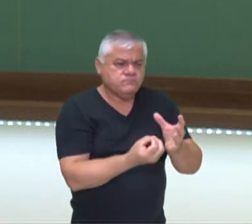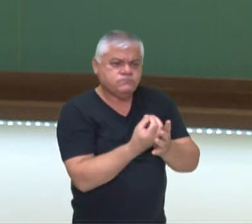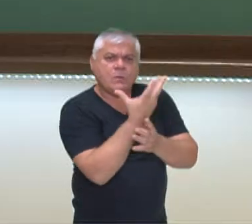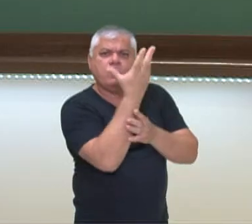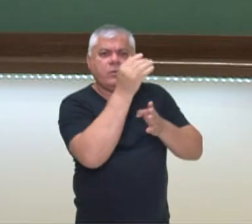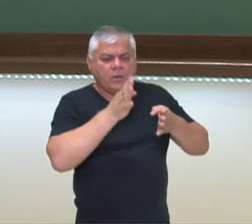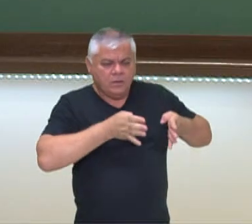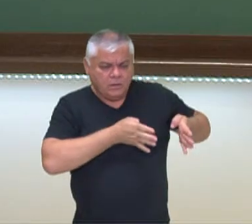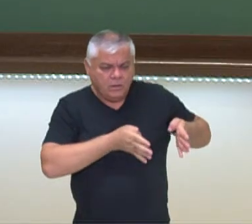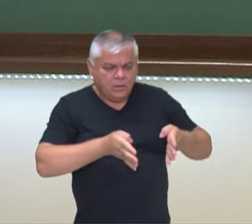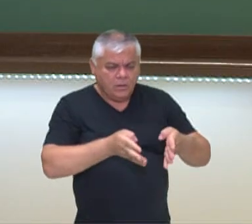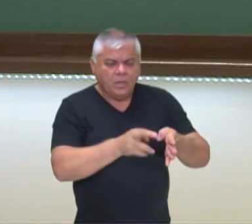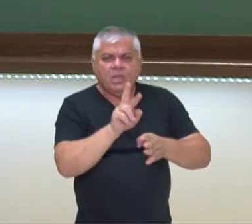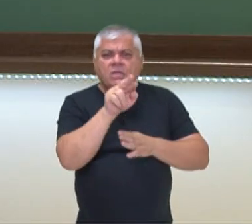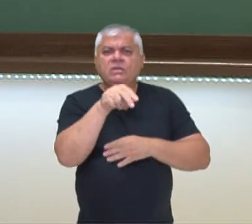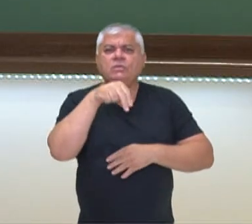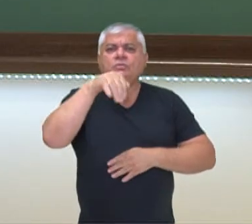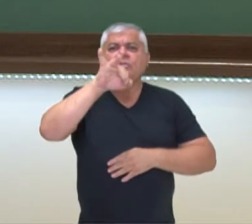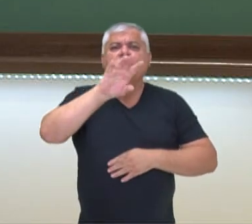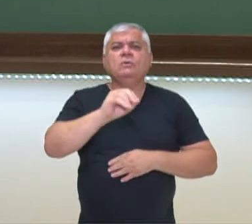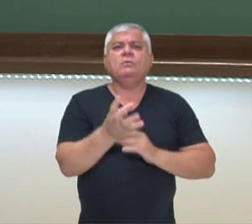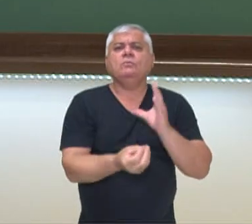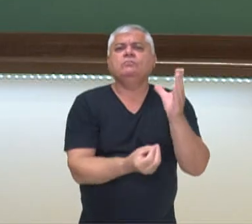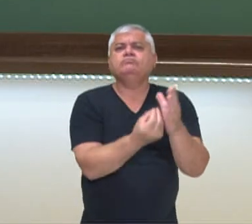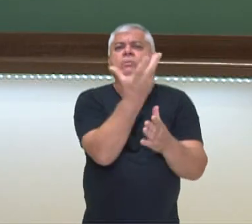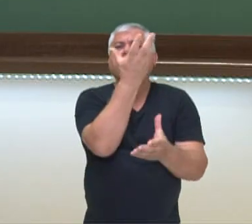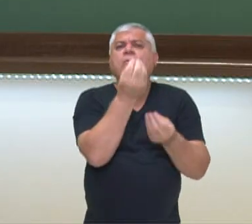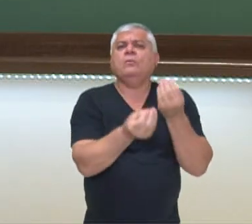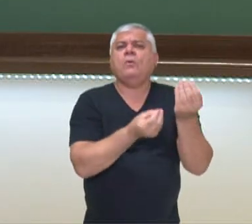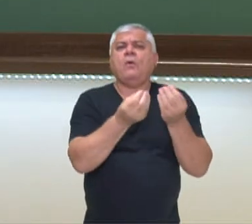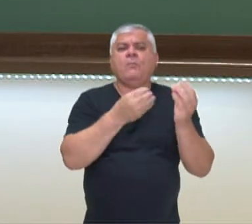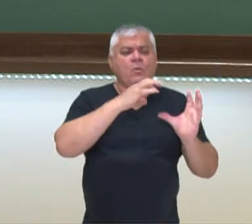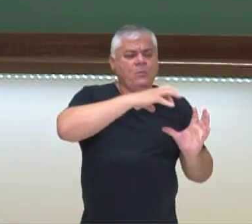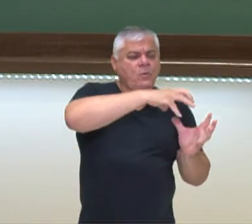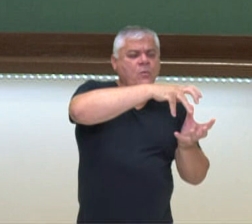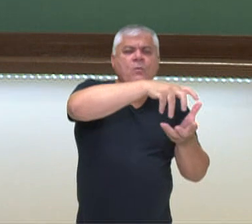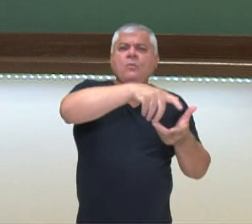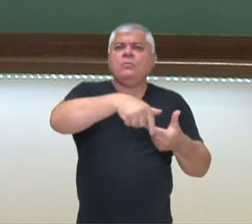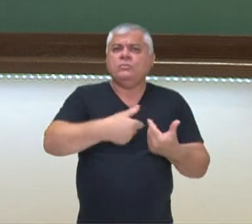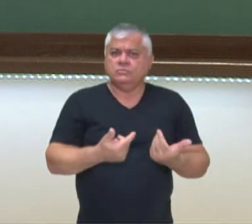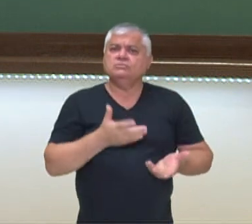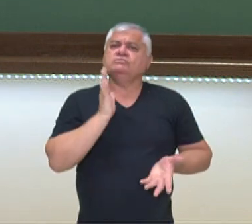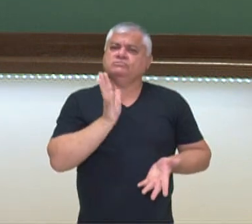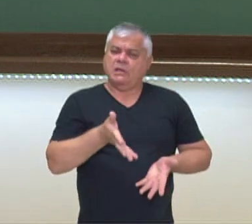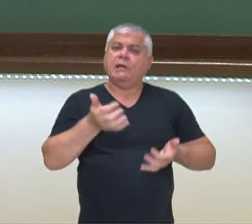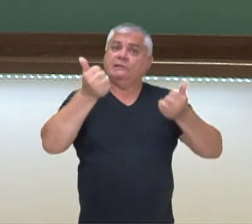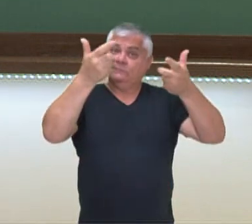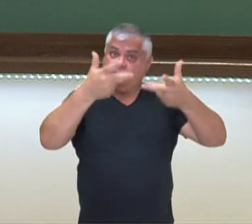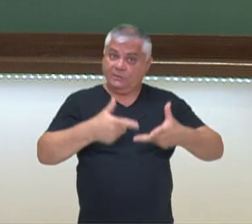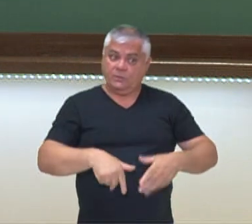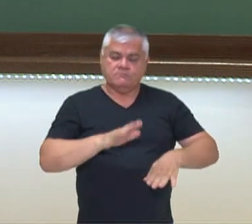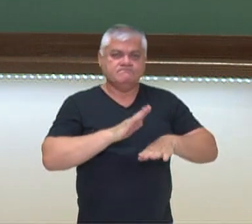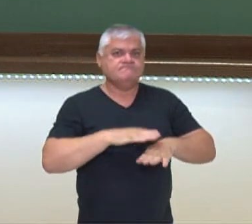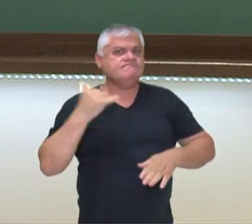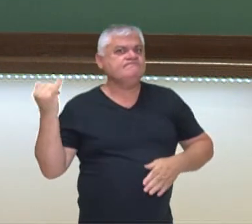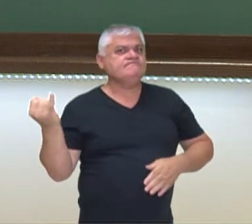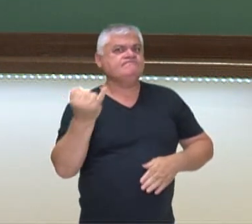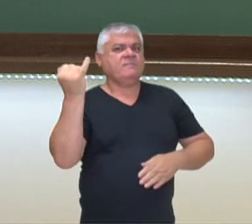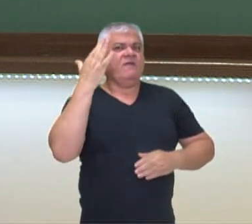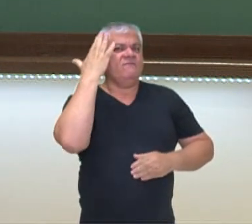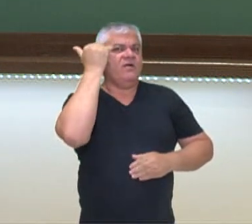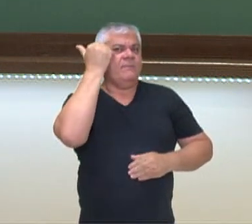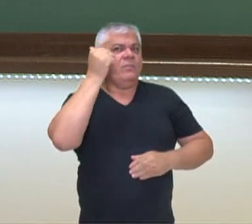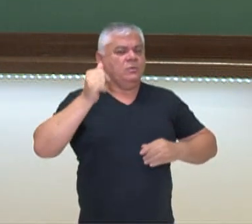Rio Nilo? Foi construído a criação do mundo e do Rio Nilo, que nós já falamos que é importantíssimo para